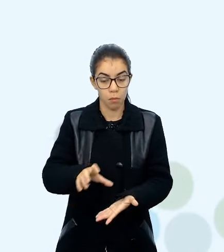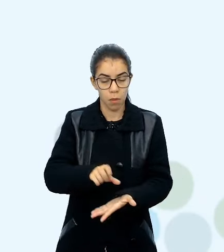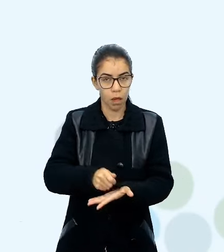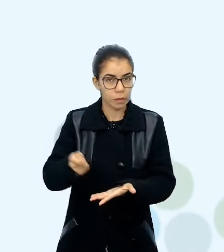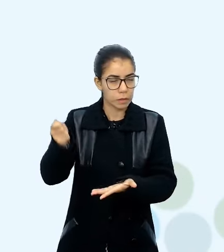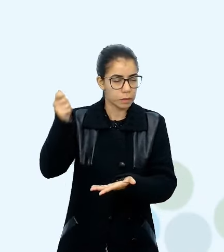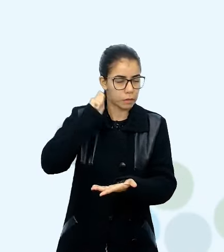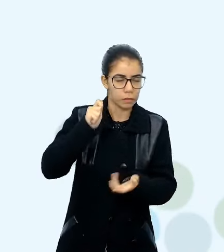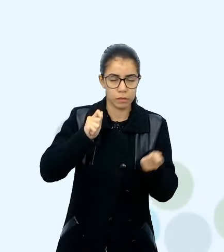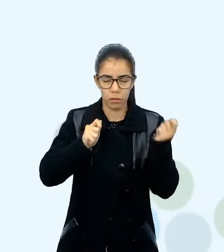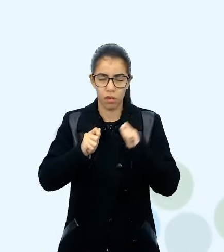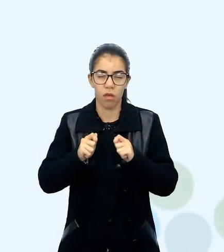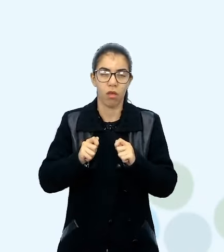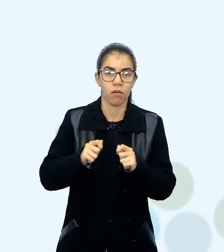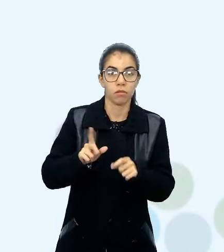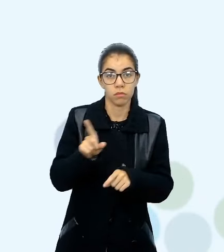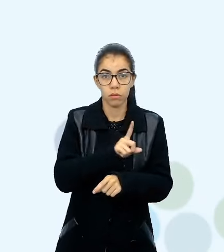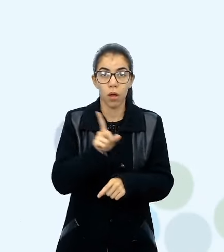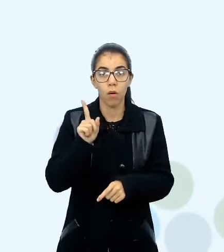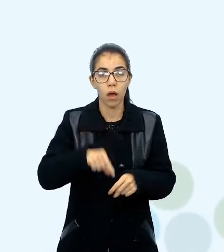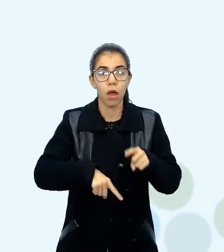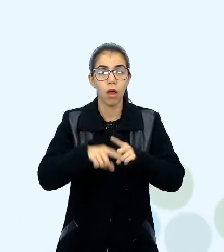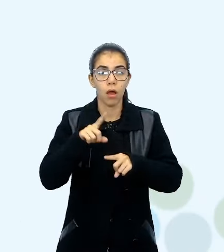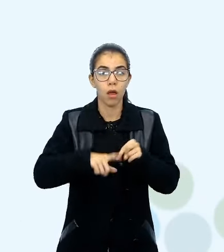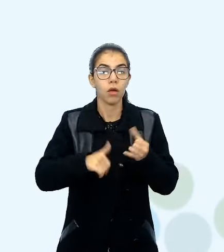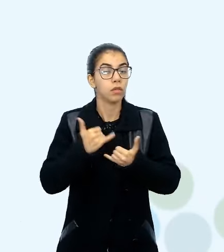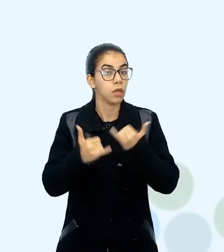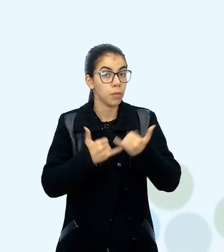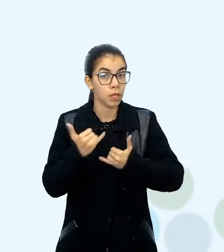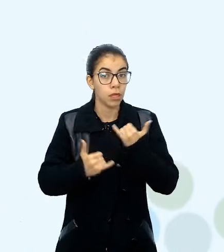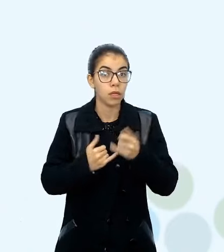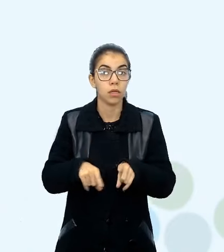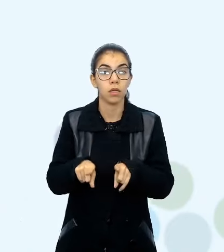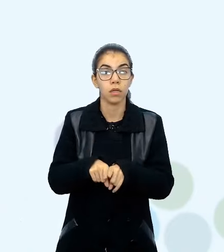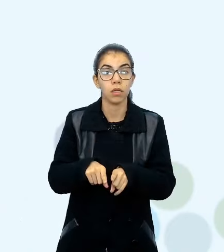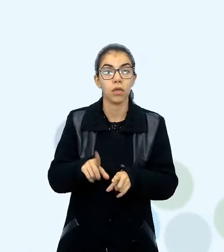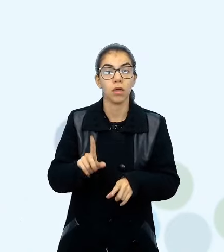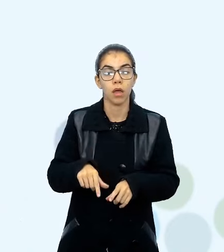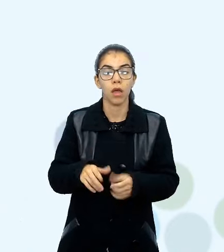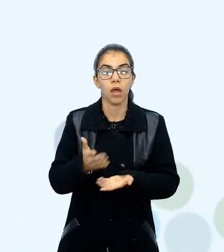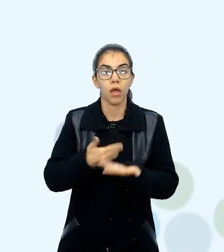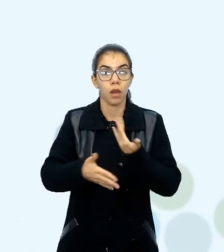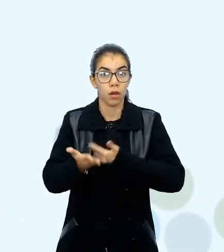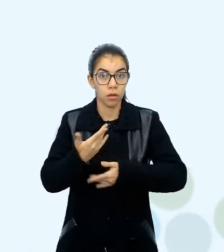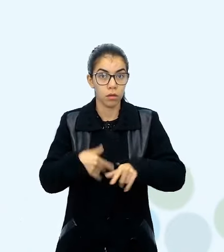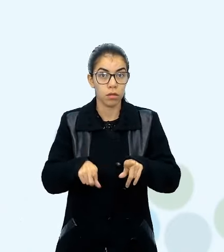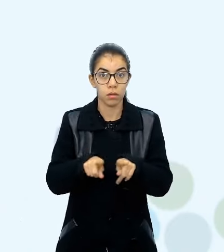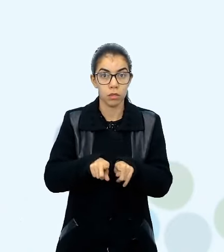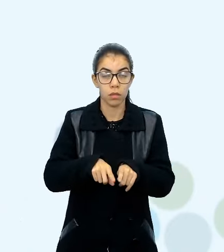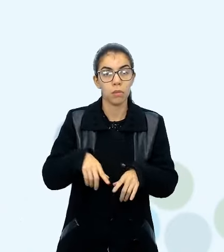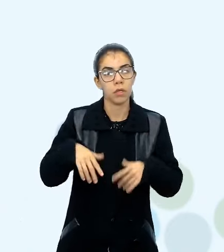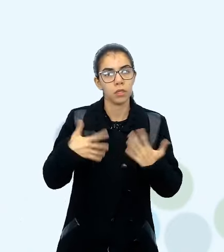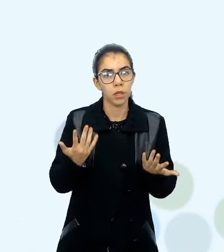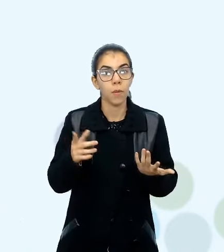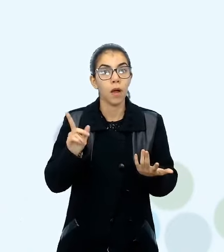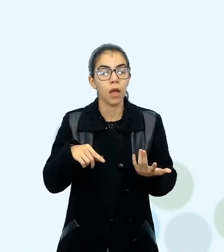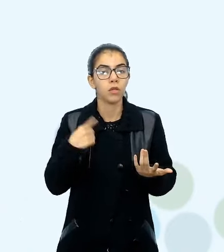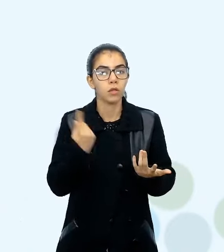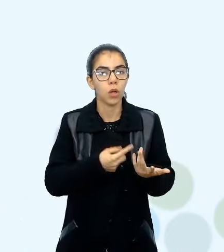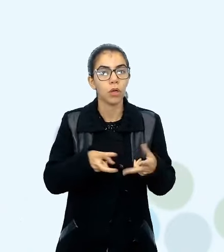né, usar em outras coisas, mas usar o objeto na brincadeira, né, na interação em si. E aí a gente